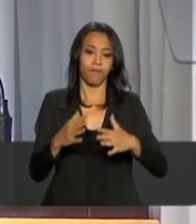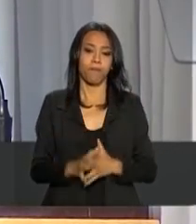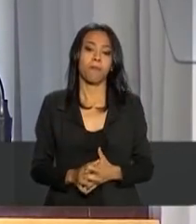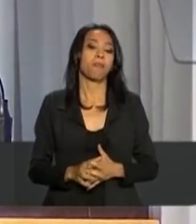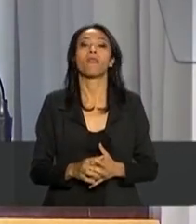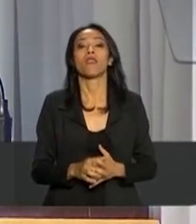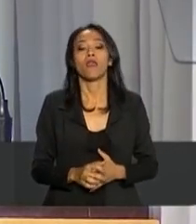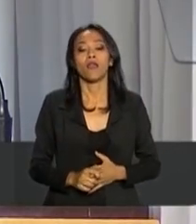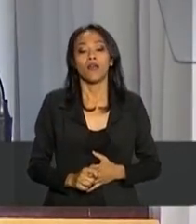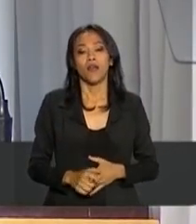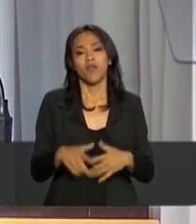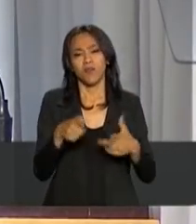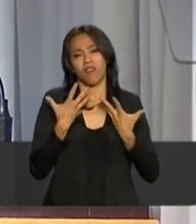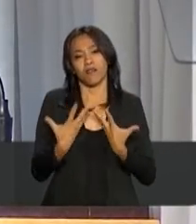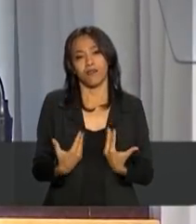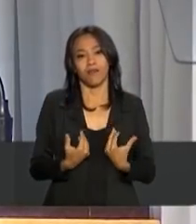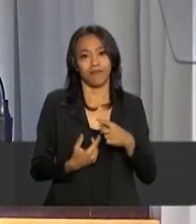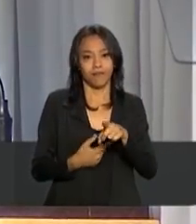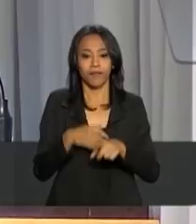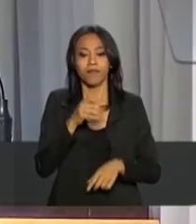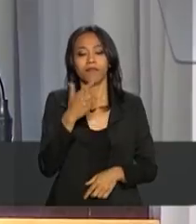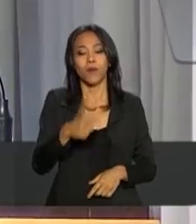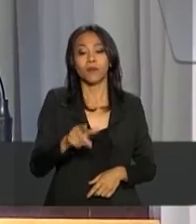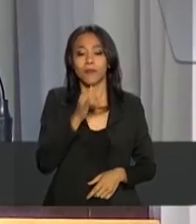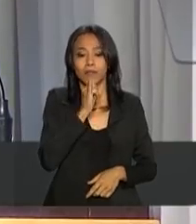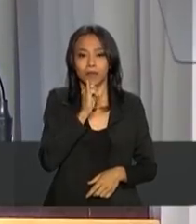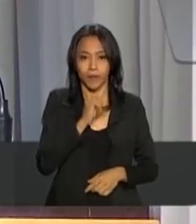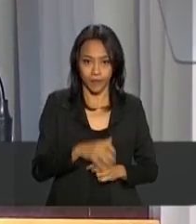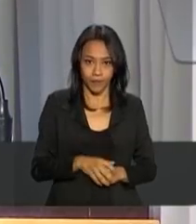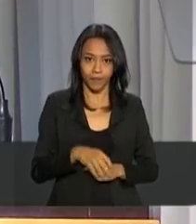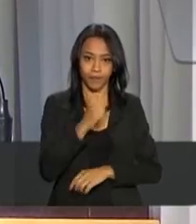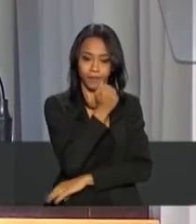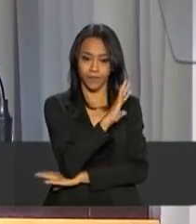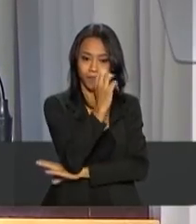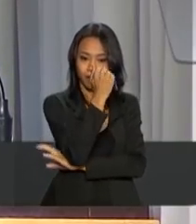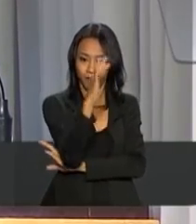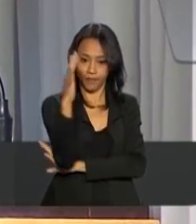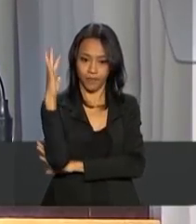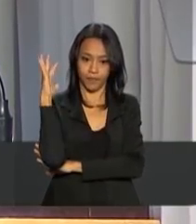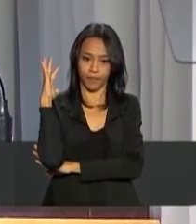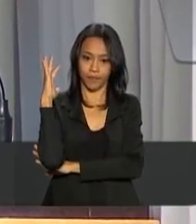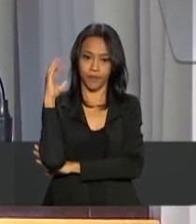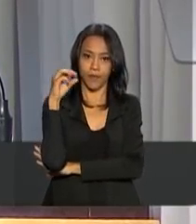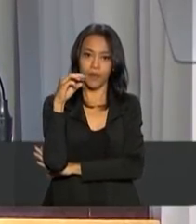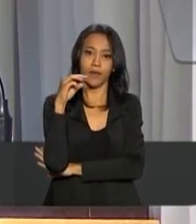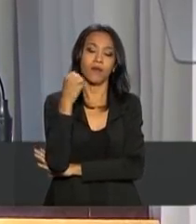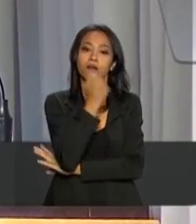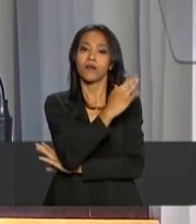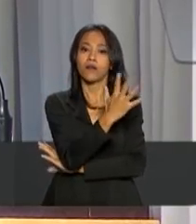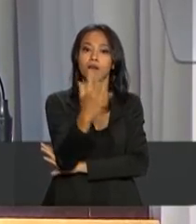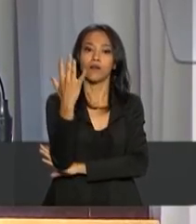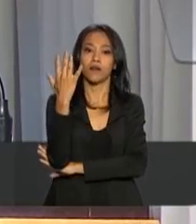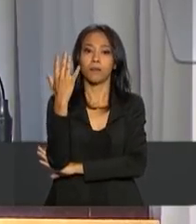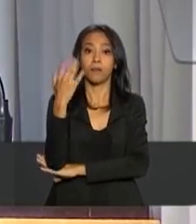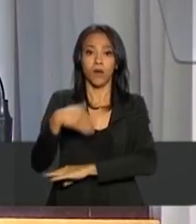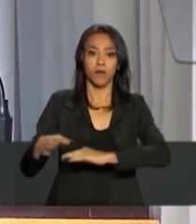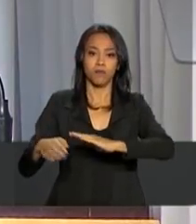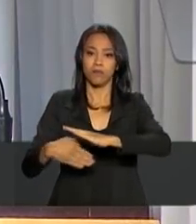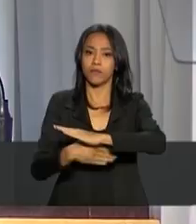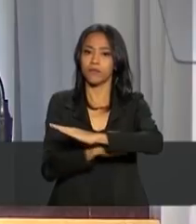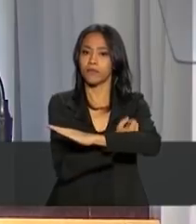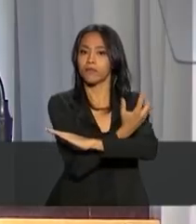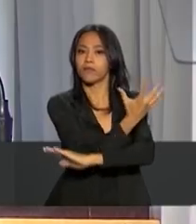mais um exemplo, não quero cansá-los demais, mas veja o caso do meio ambiente. É interessante, né? O caso do meio ambiente. O meio ambiente, vocês sabem que